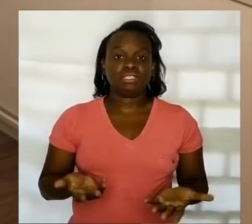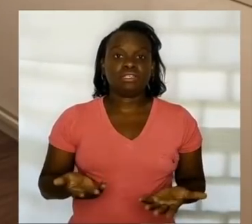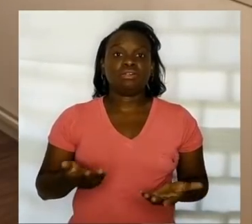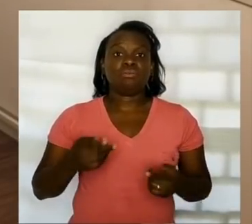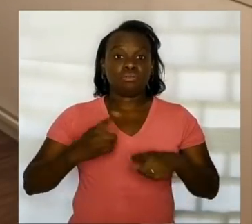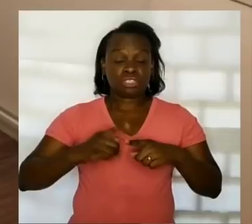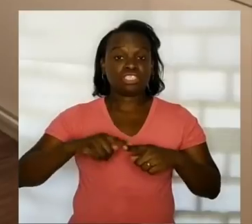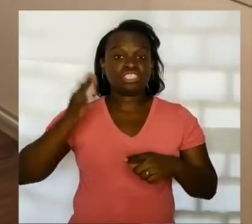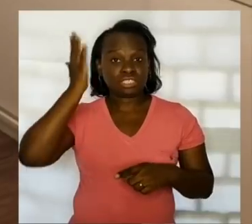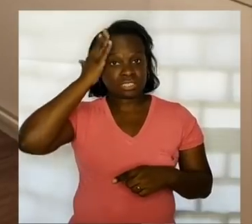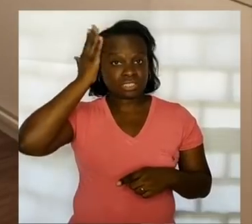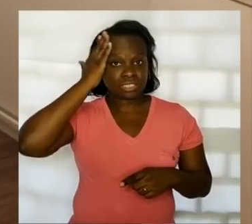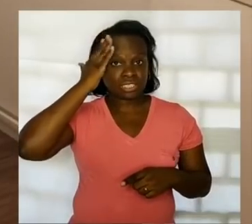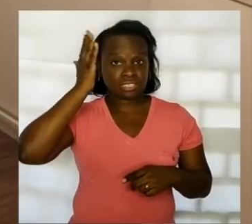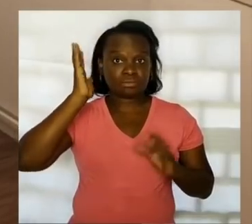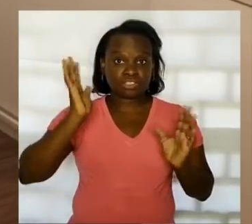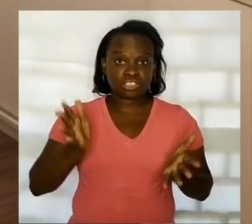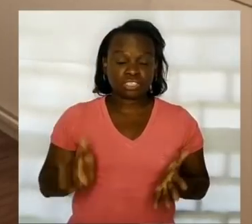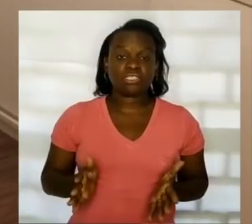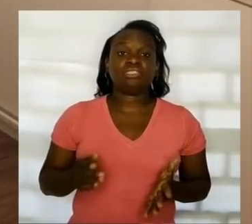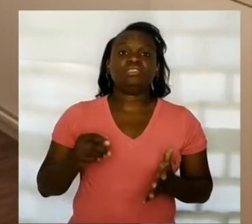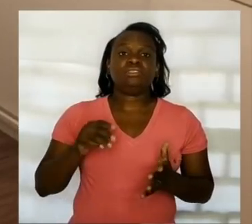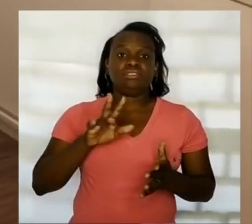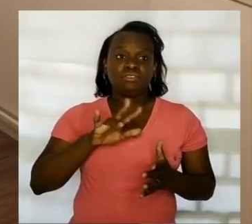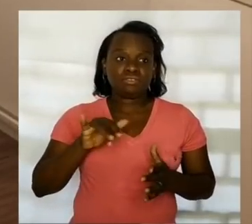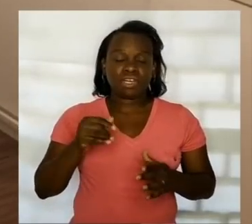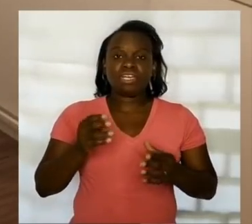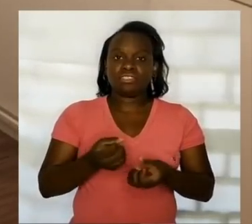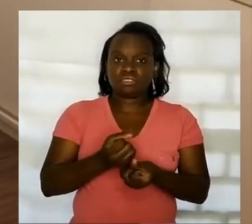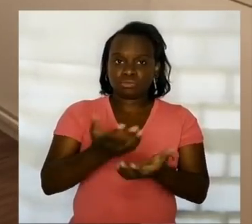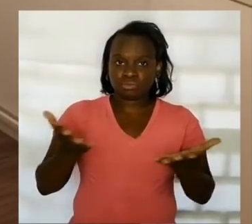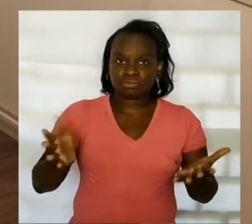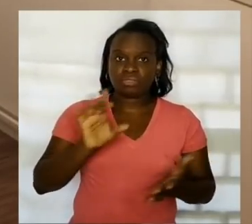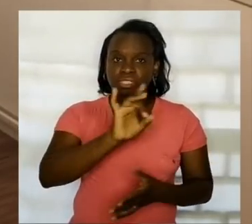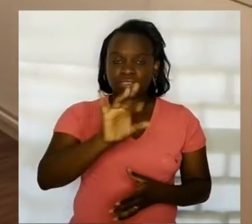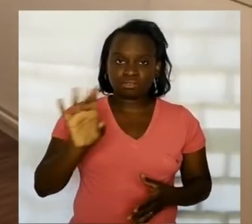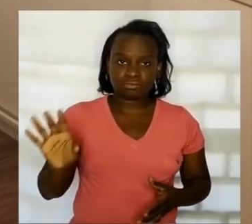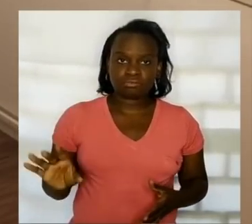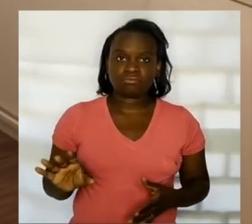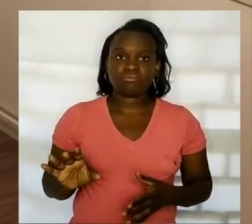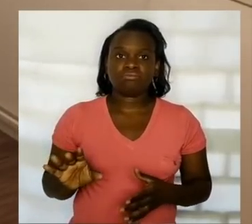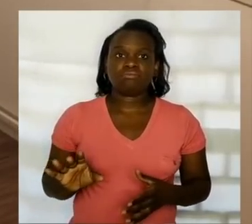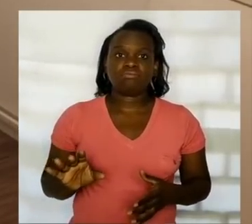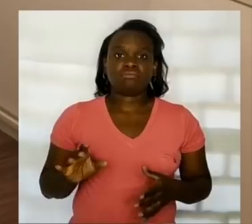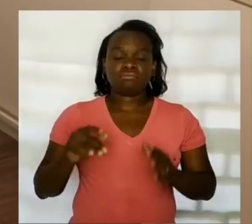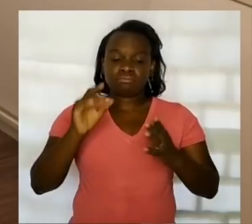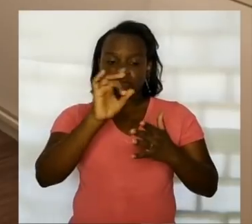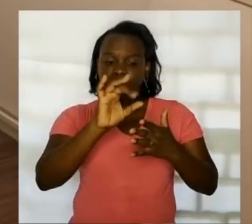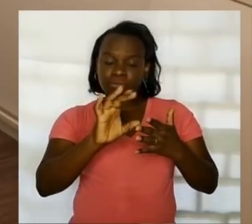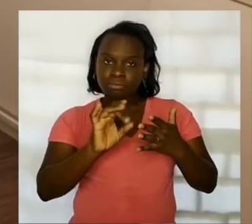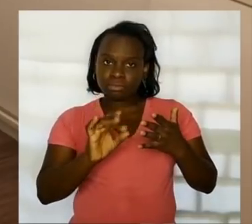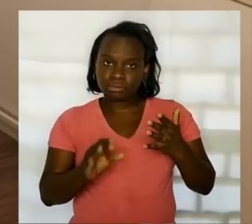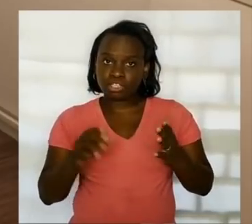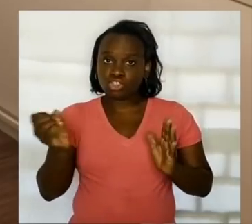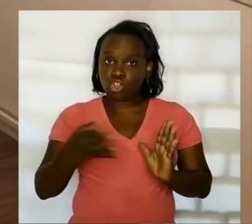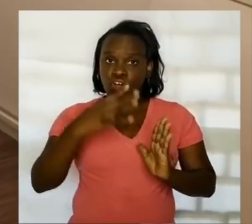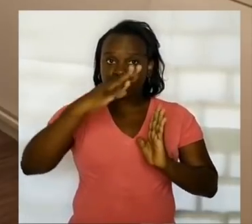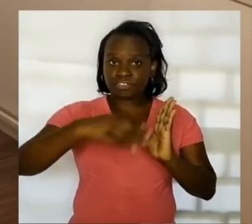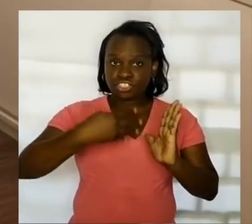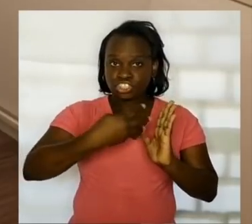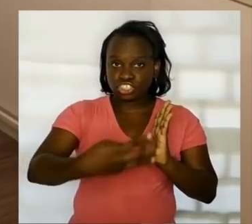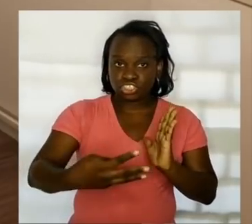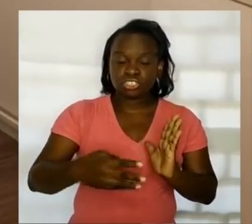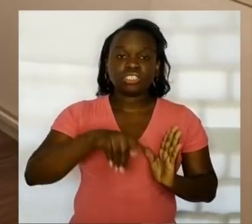2020. Nós já sabemos as janelas que vão ser disponíveis para cada item da nova